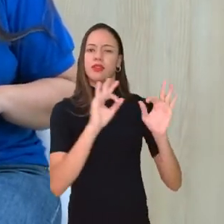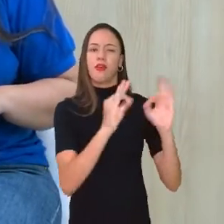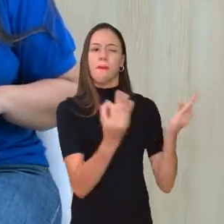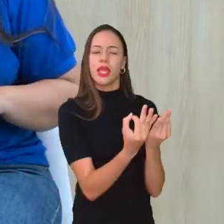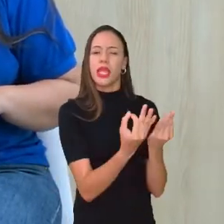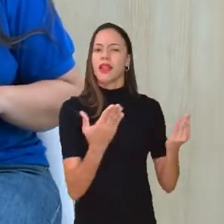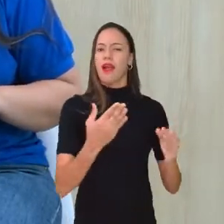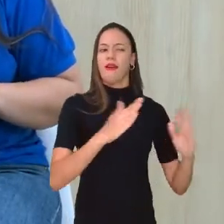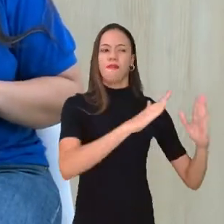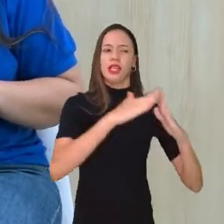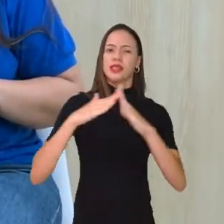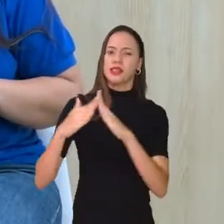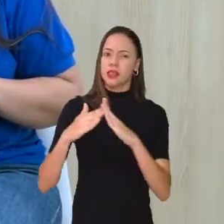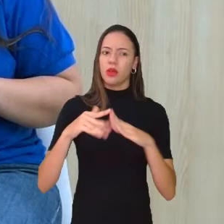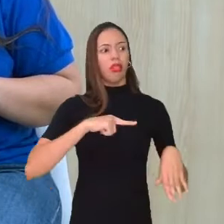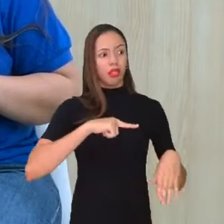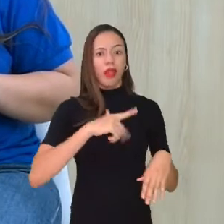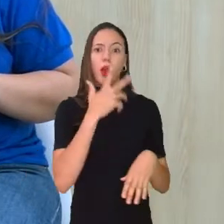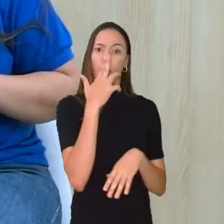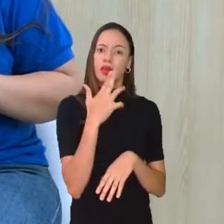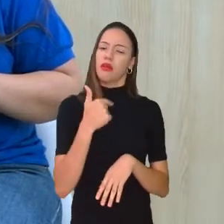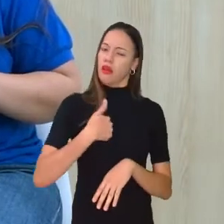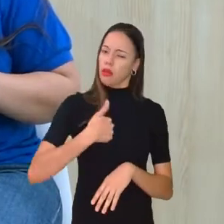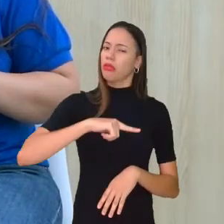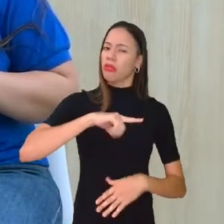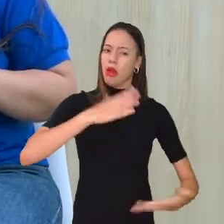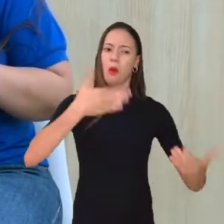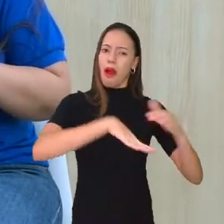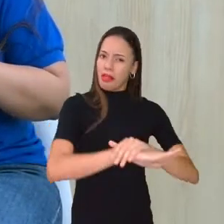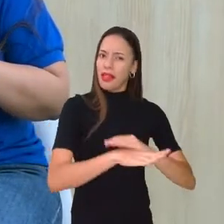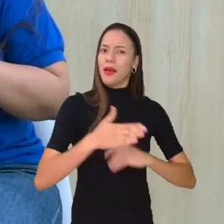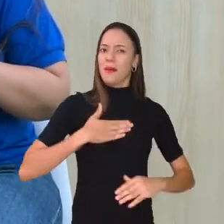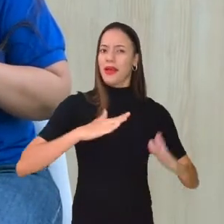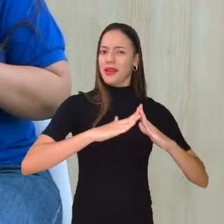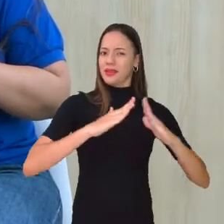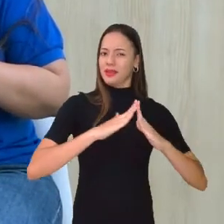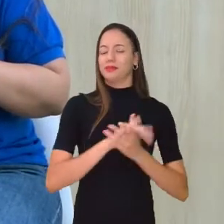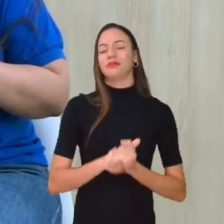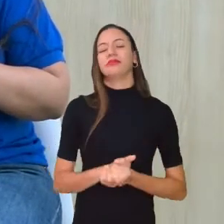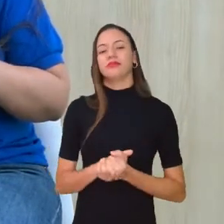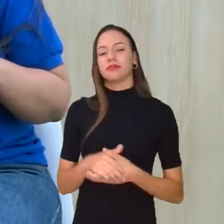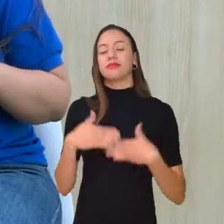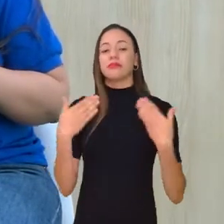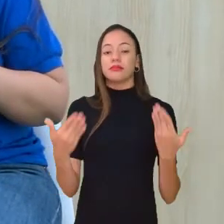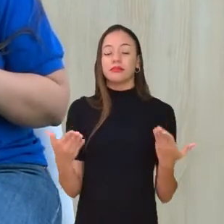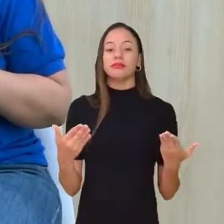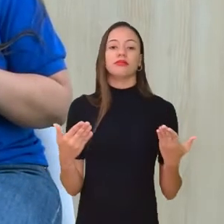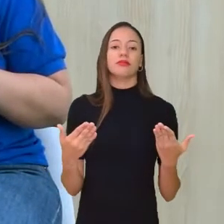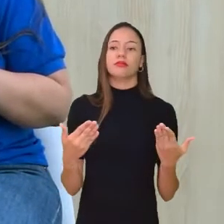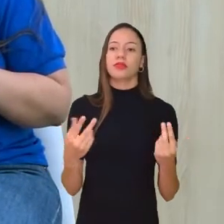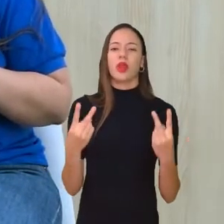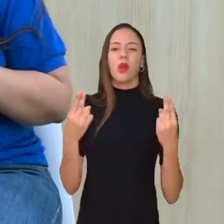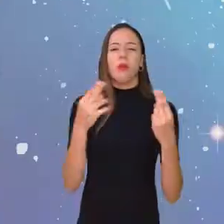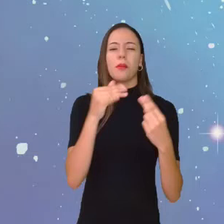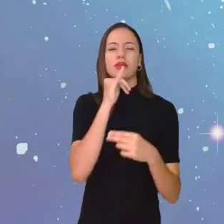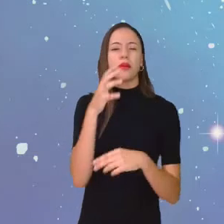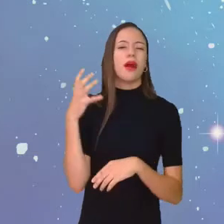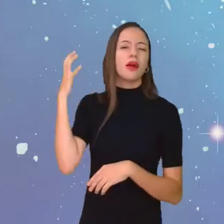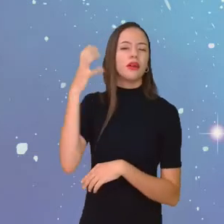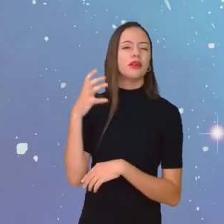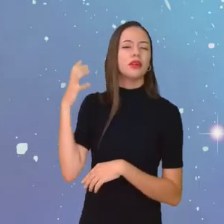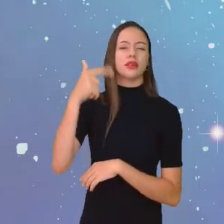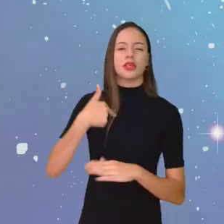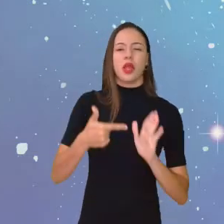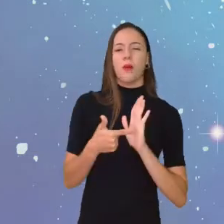lugar, né? Eu tenho uma guardada, uma fita daquela ali. E o mesmo movimento da música que a gente viu nas